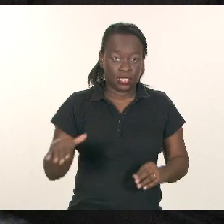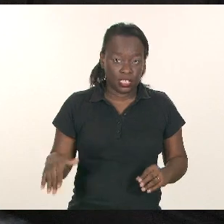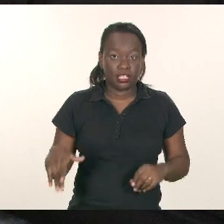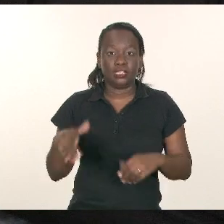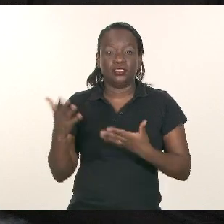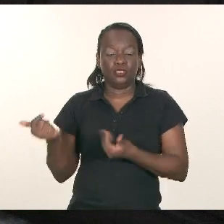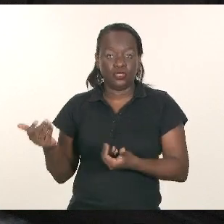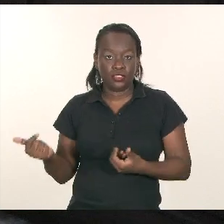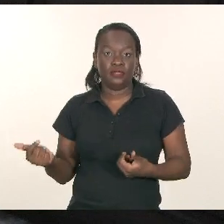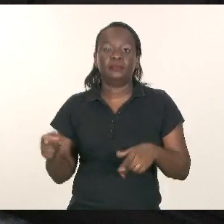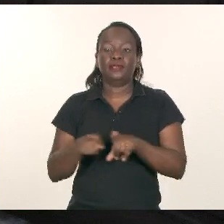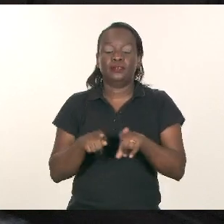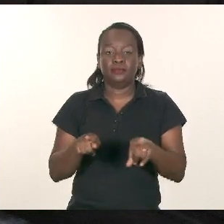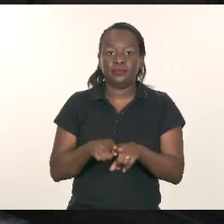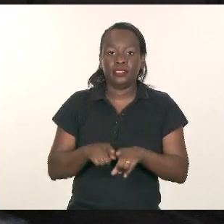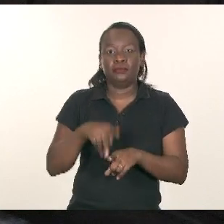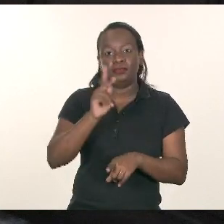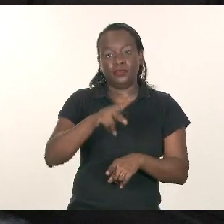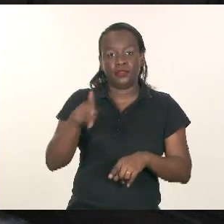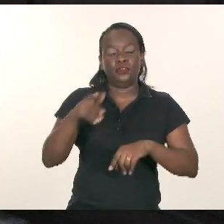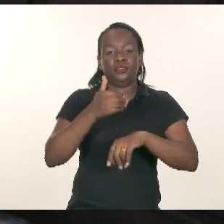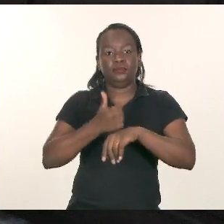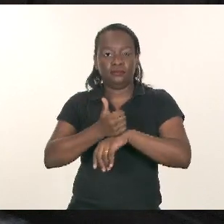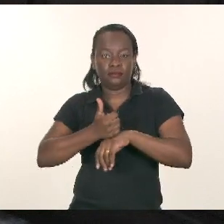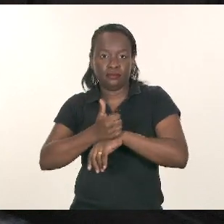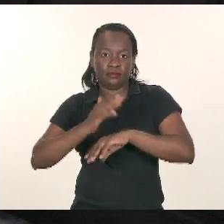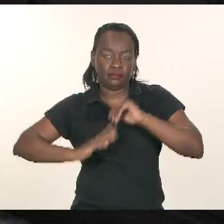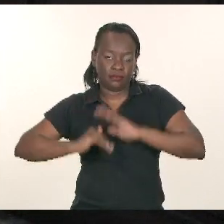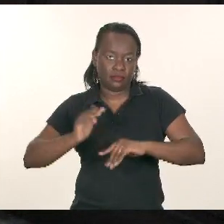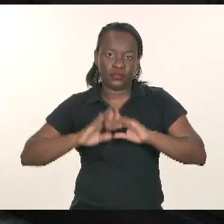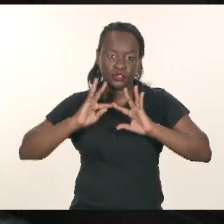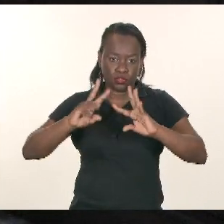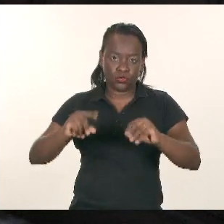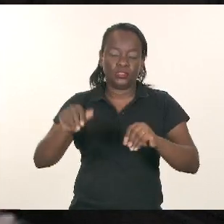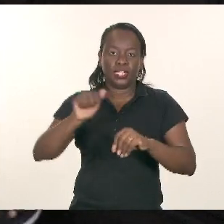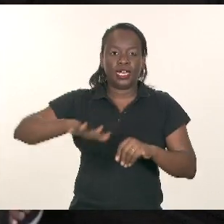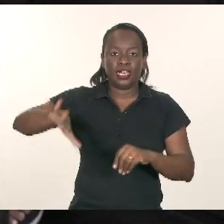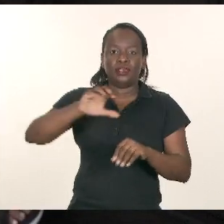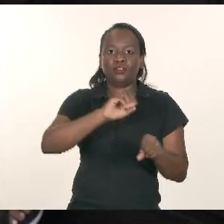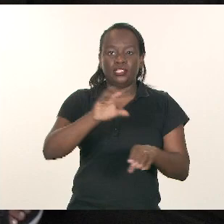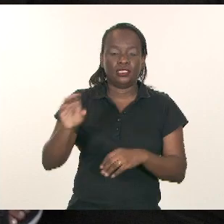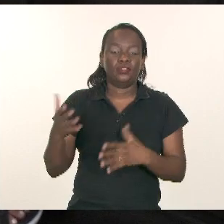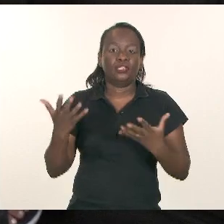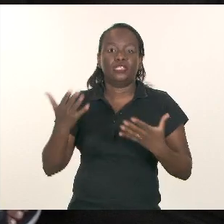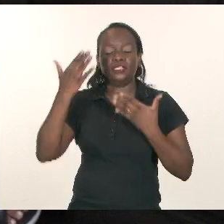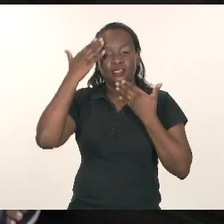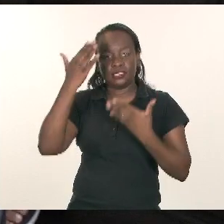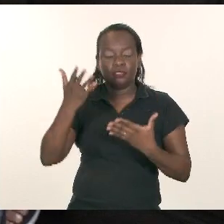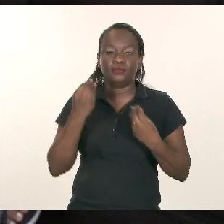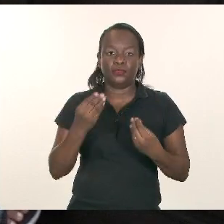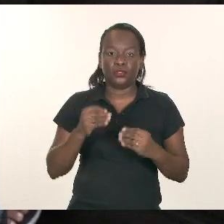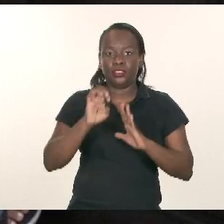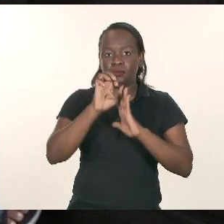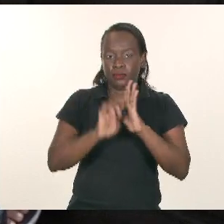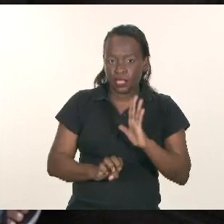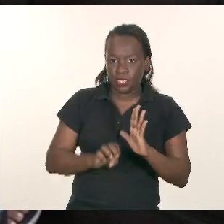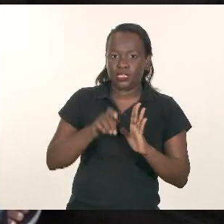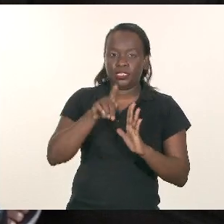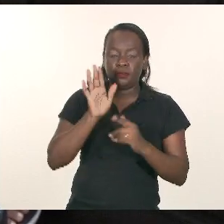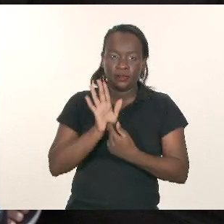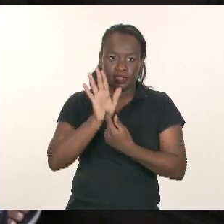e dos adolescentes, mas também dos profissionais da área da educação. Eu quero muito agradecer as emendas que